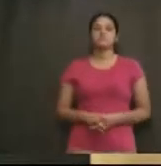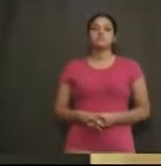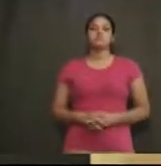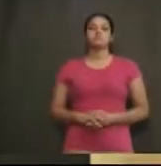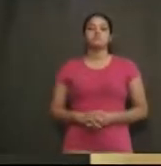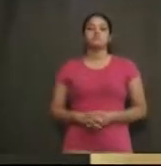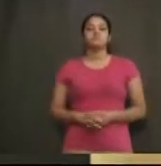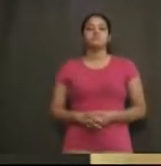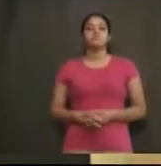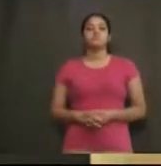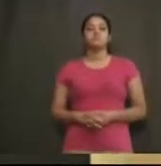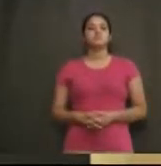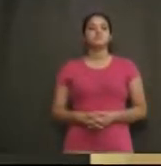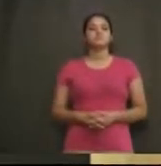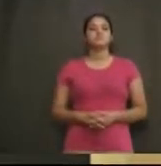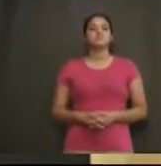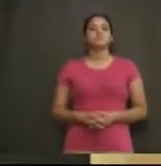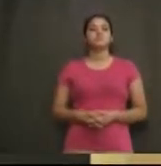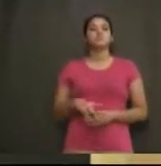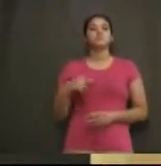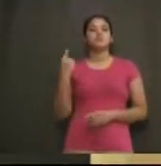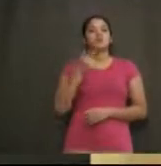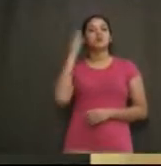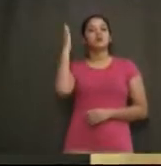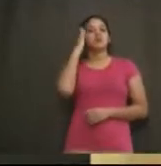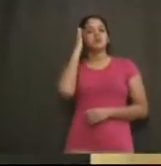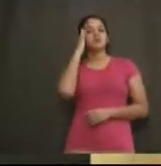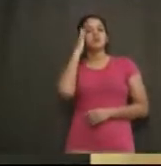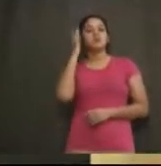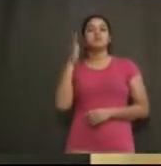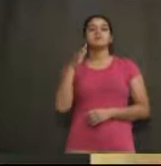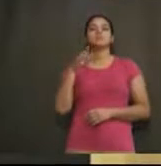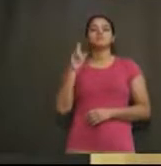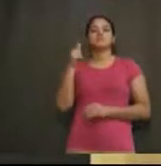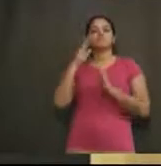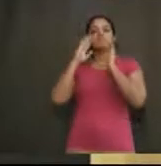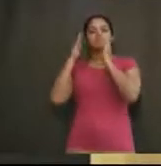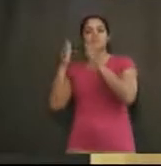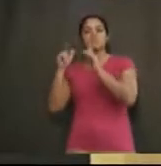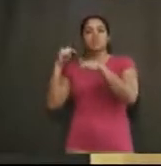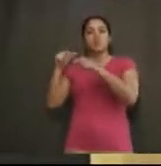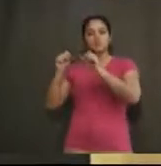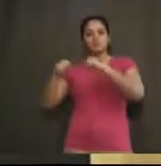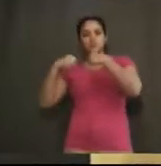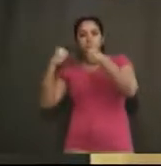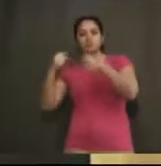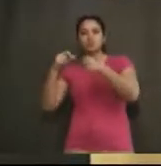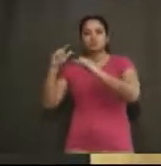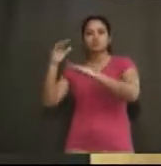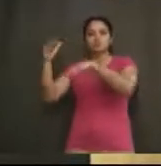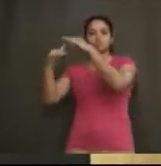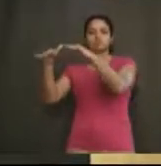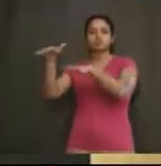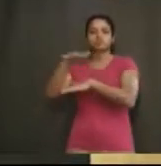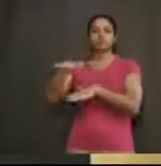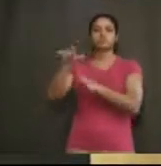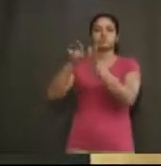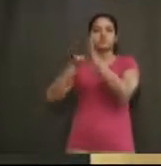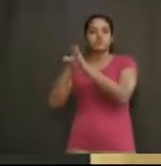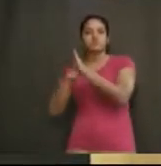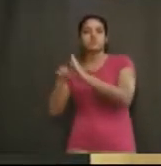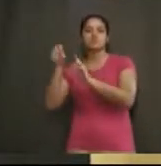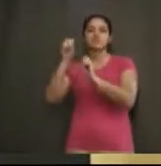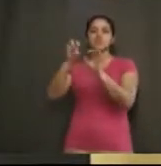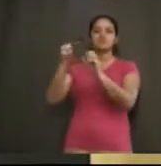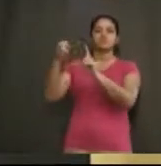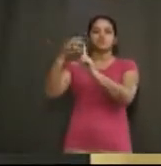fazer ensino, pesquisa e extensão de excelência, de qualidade, não se esgota o nosso papel